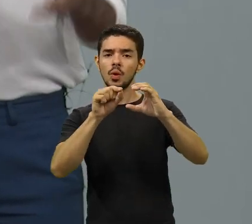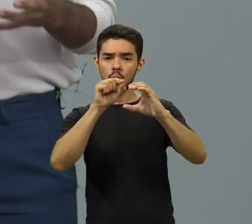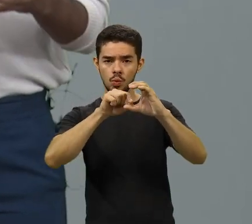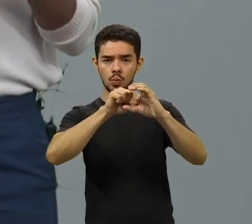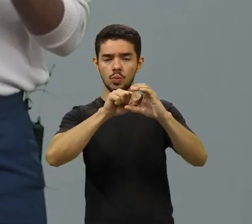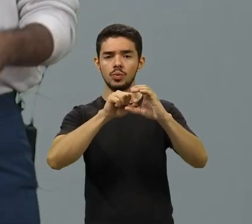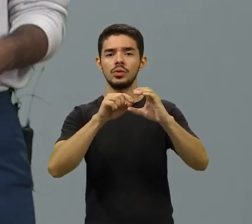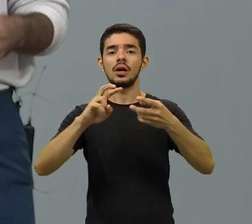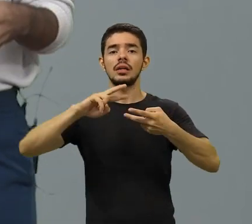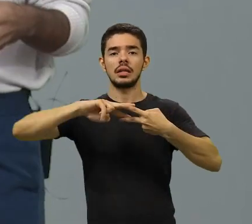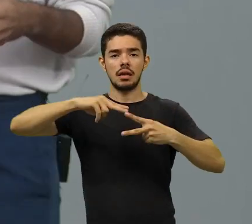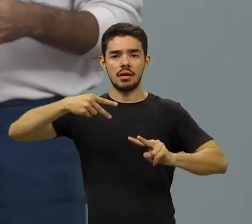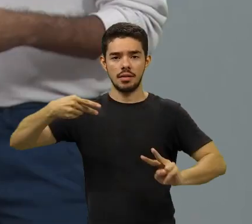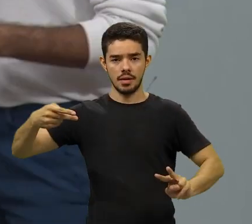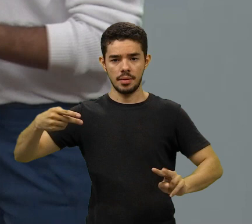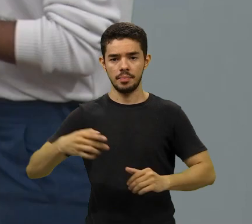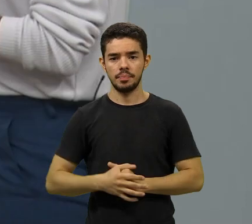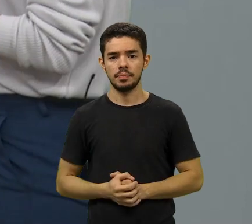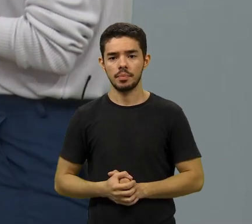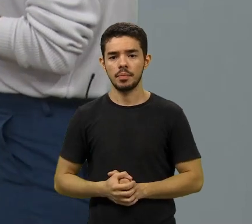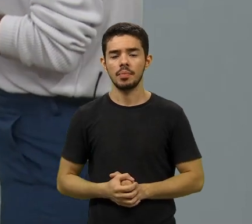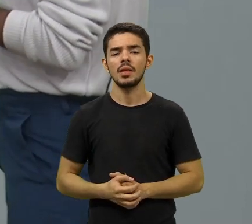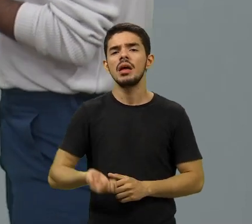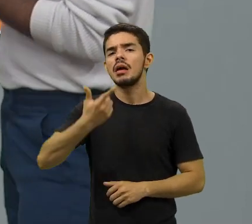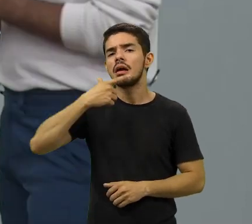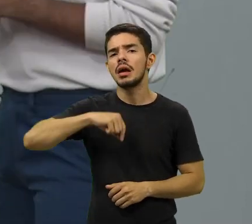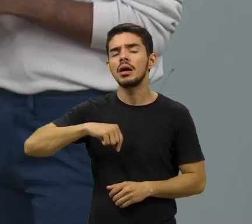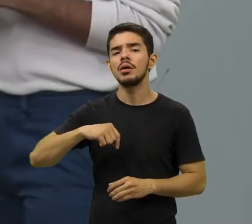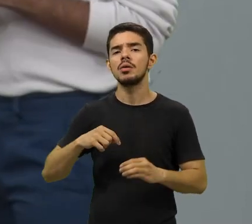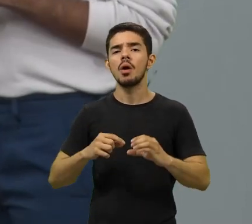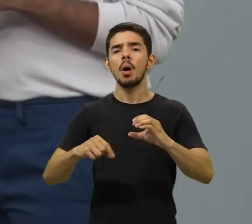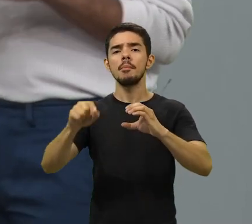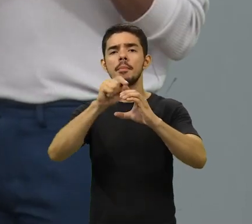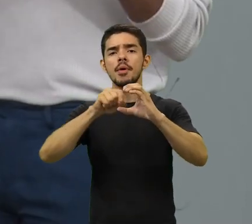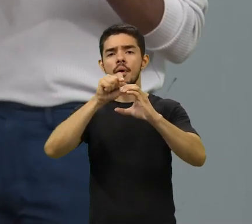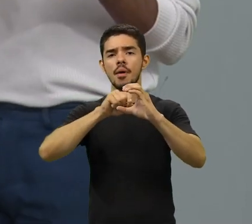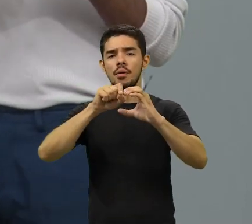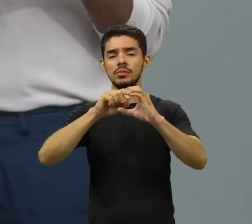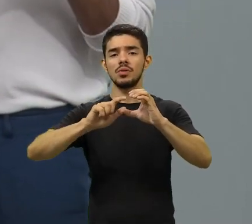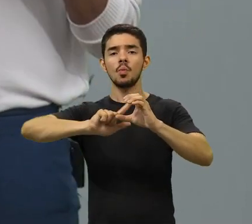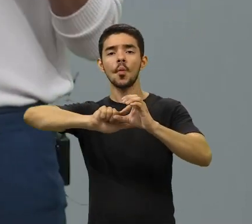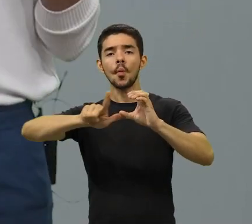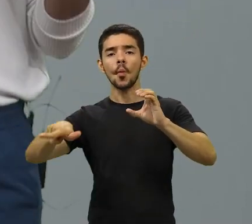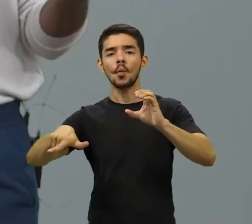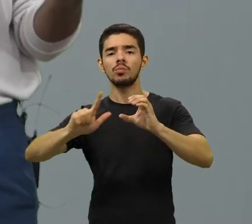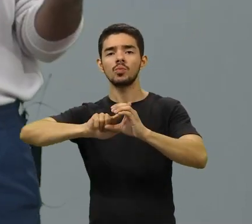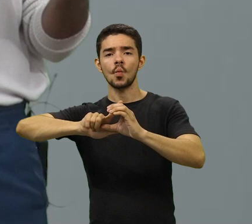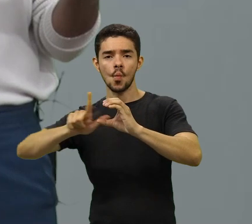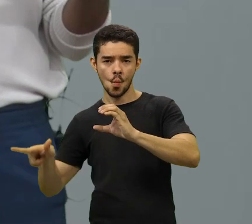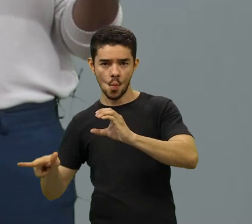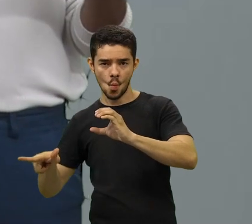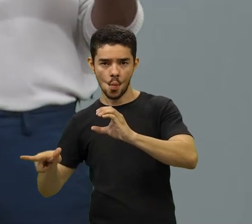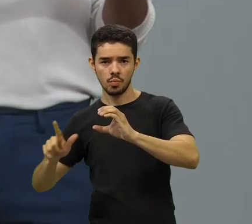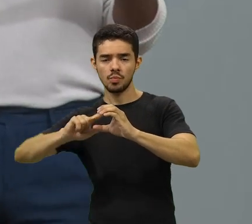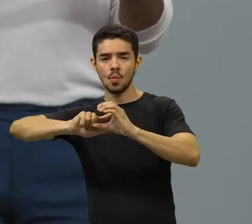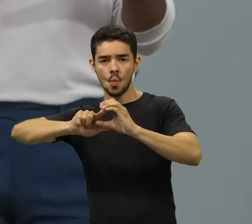que reveste o DNA. E quem são os procariontes? São os seres que não possuem esse envoltório,